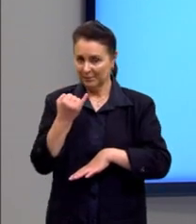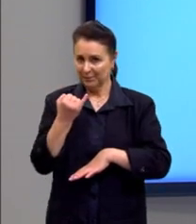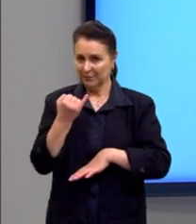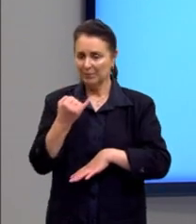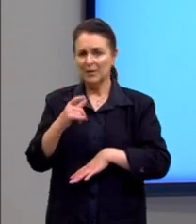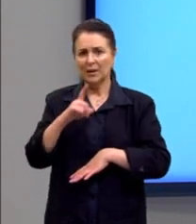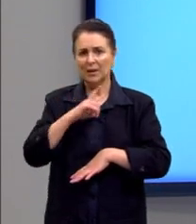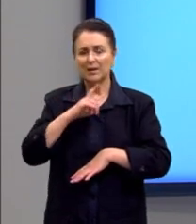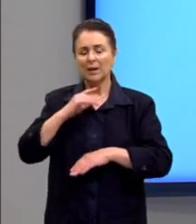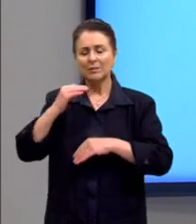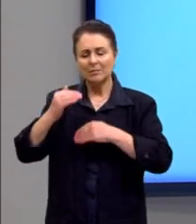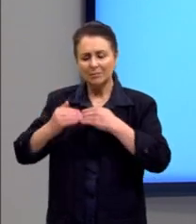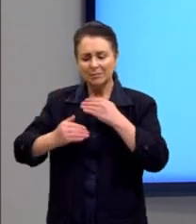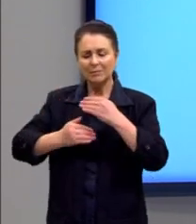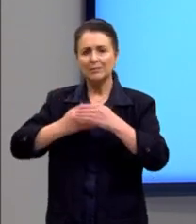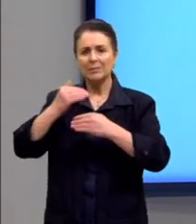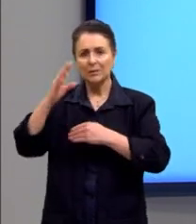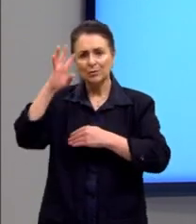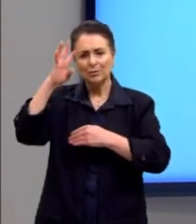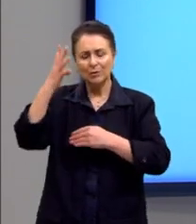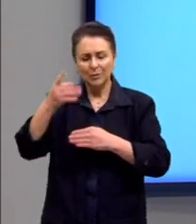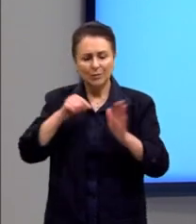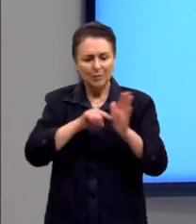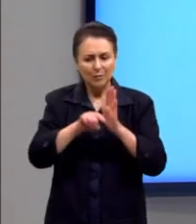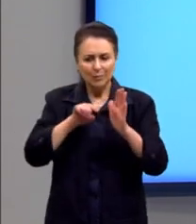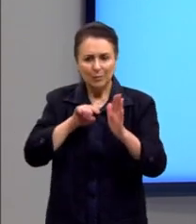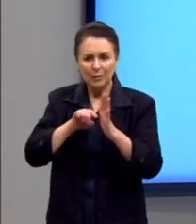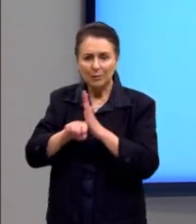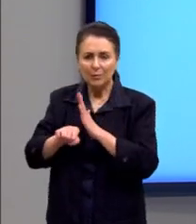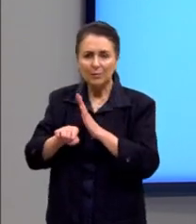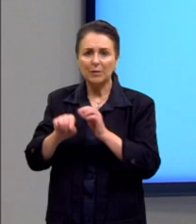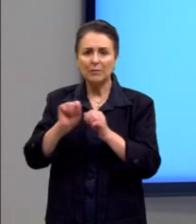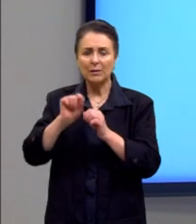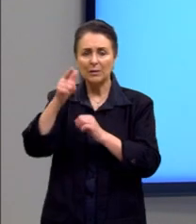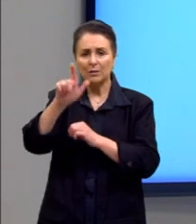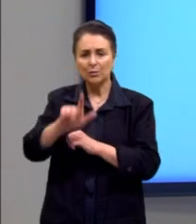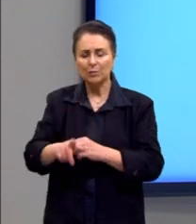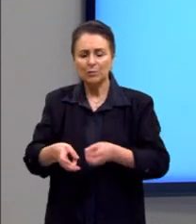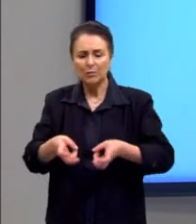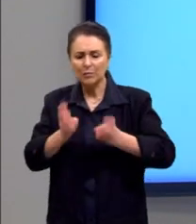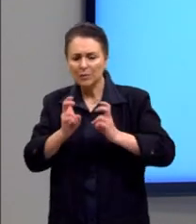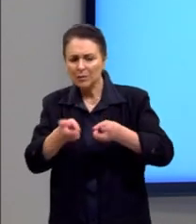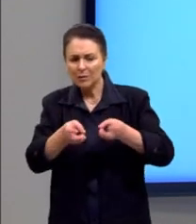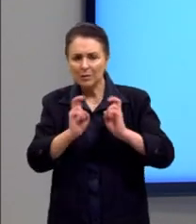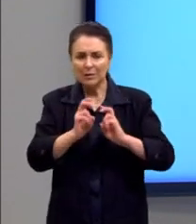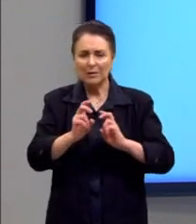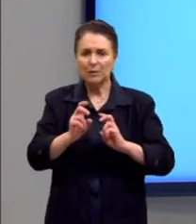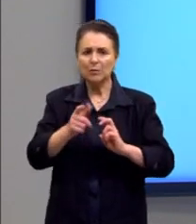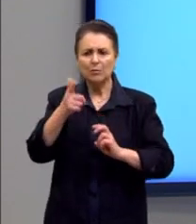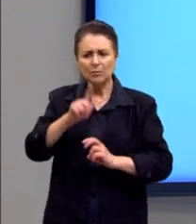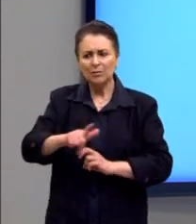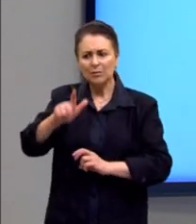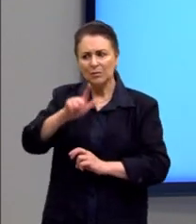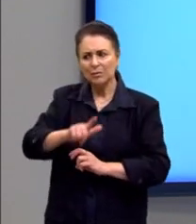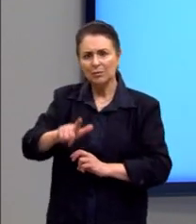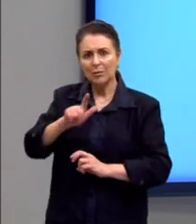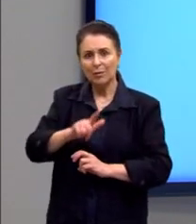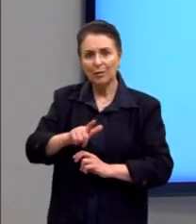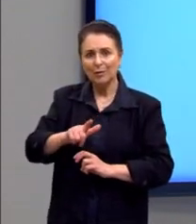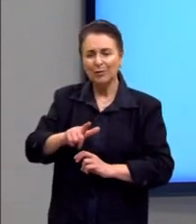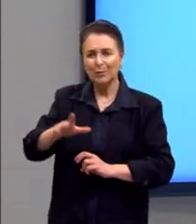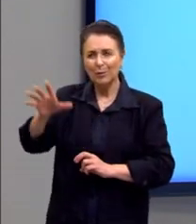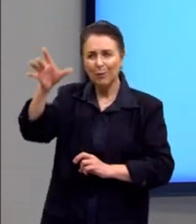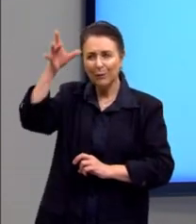ter esse processo de resolver as questões e a gente vai percebendo algumas repetições então a gente acaba